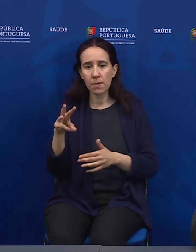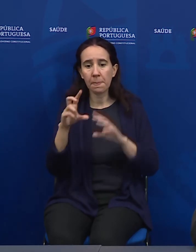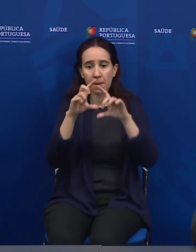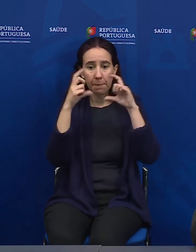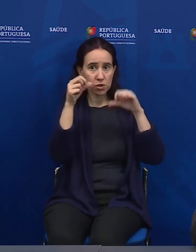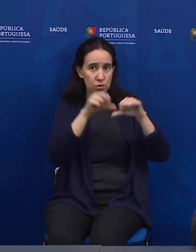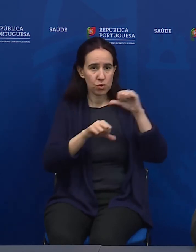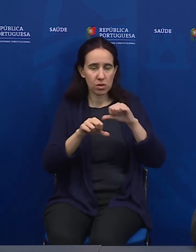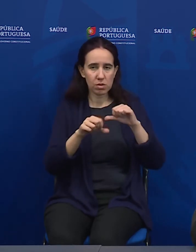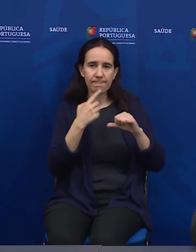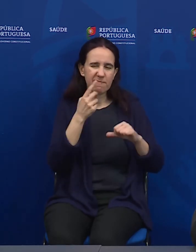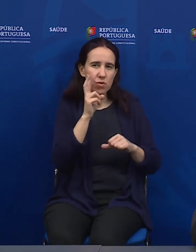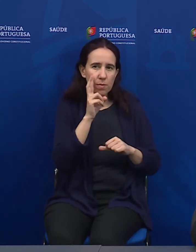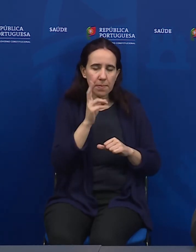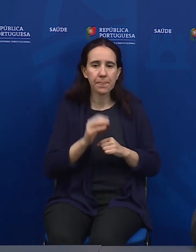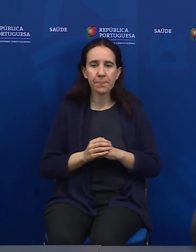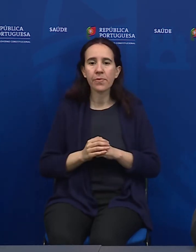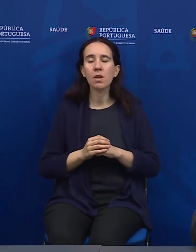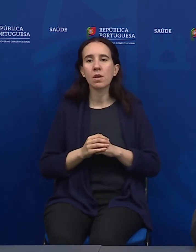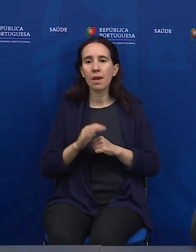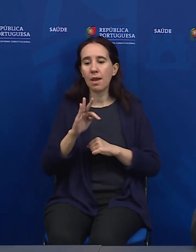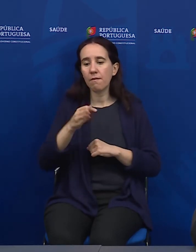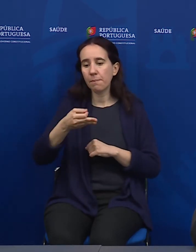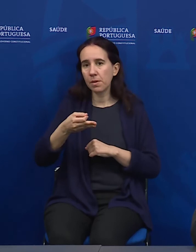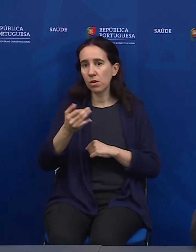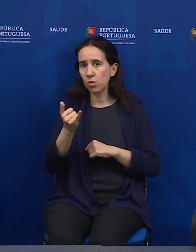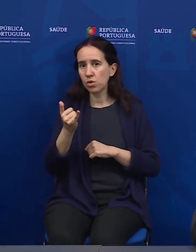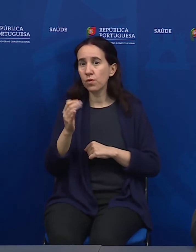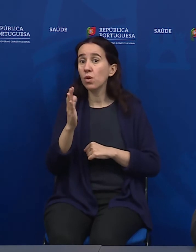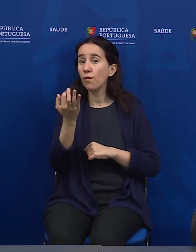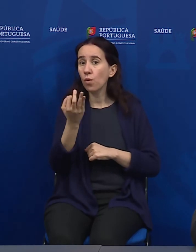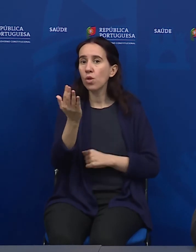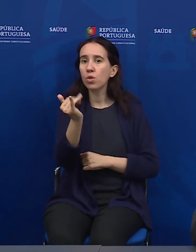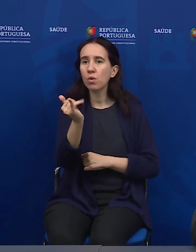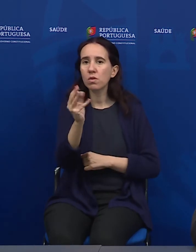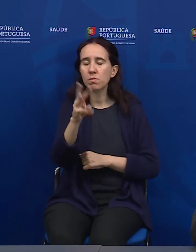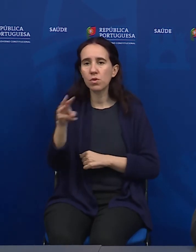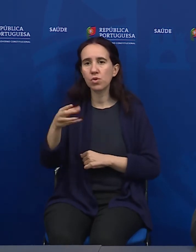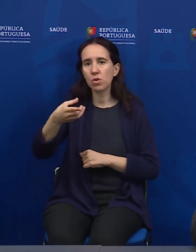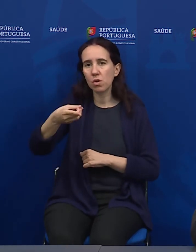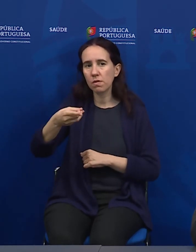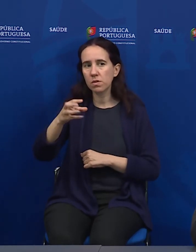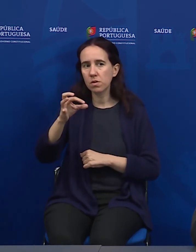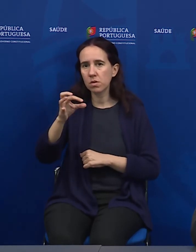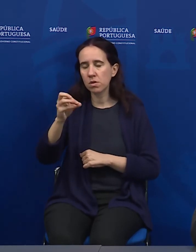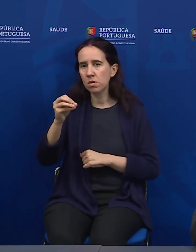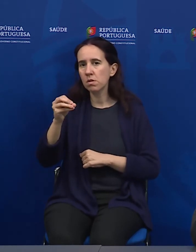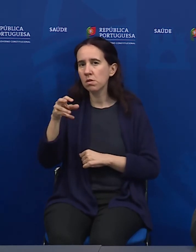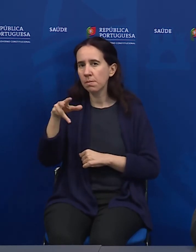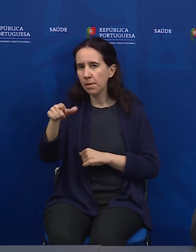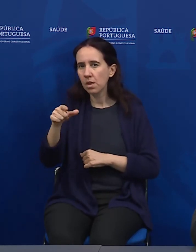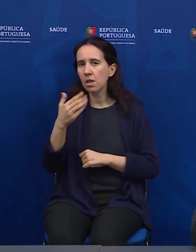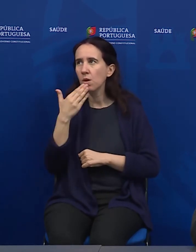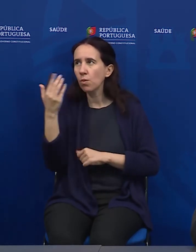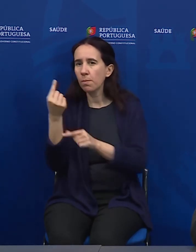máscaras cirúrgicas, peço desculpa, de FP2, por exemplo, 12 milhões 983 mil encomendas, cerca